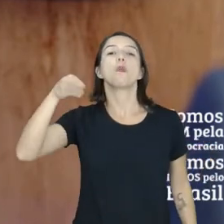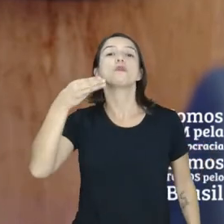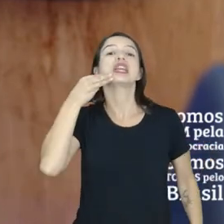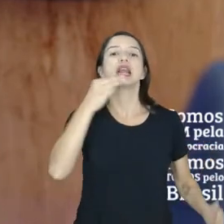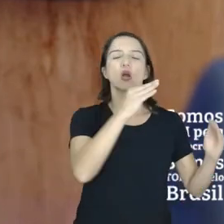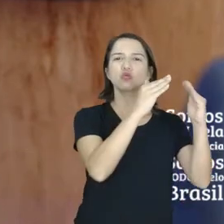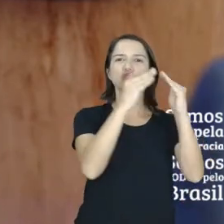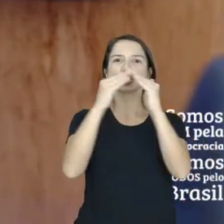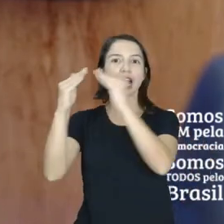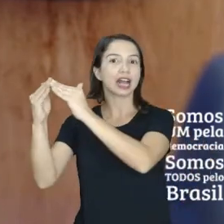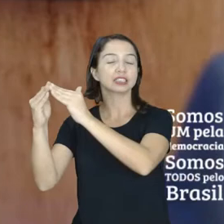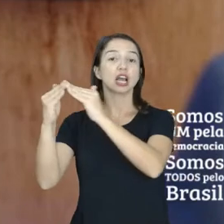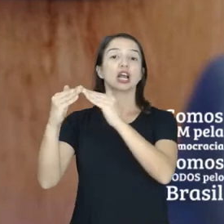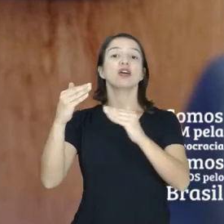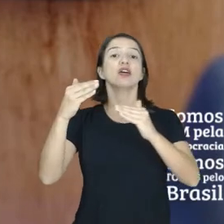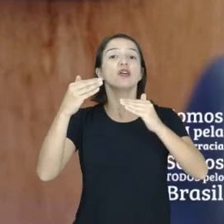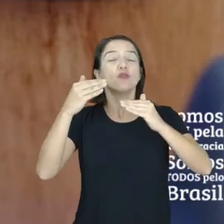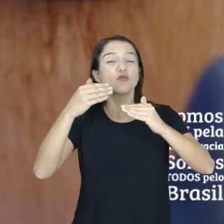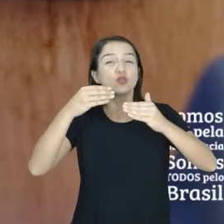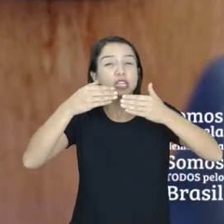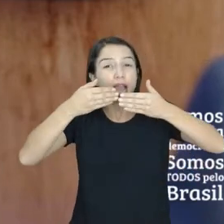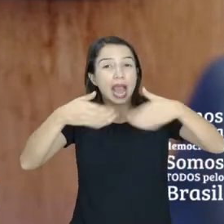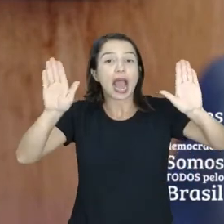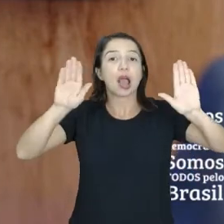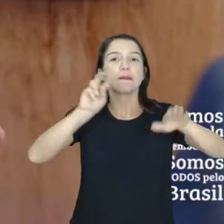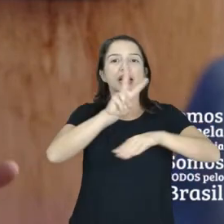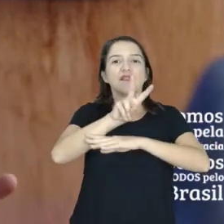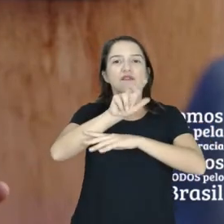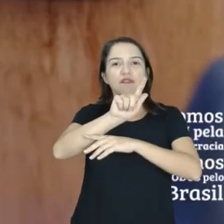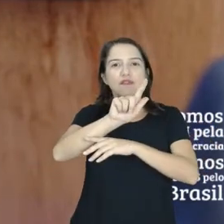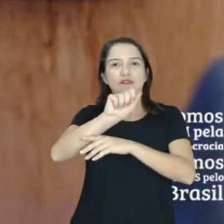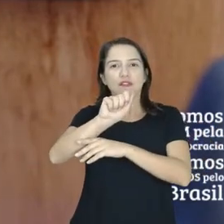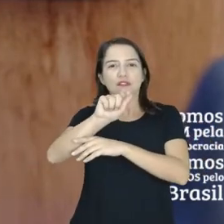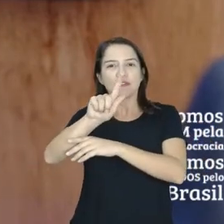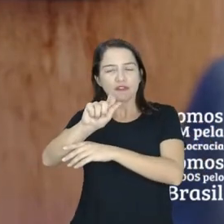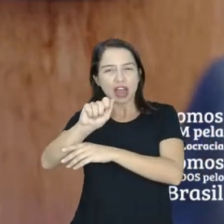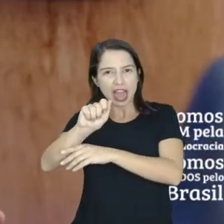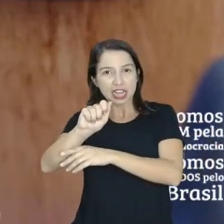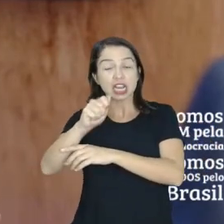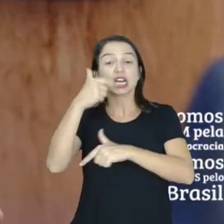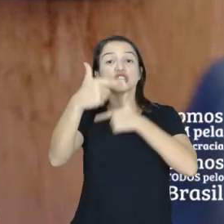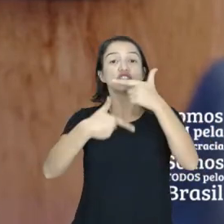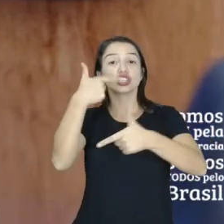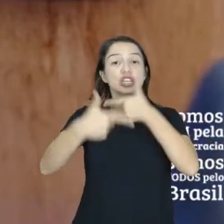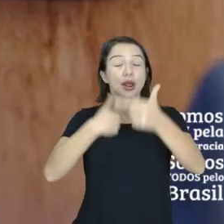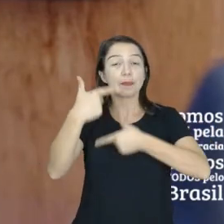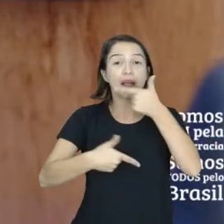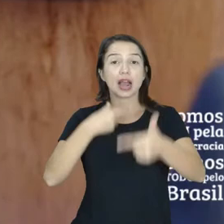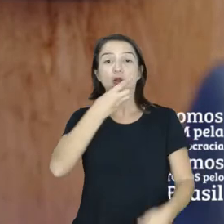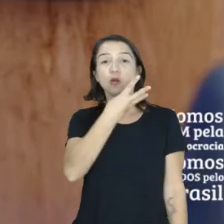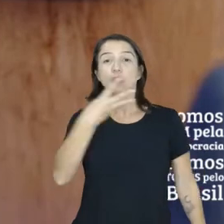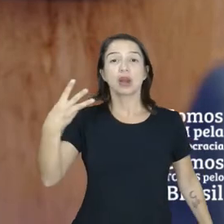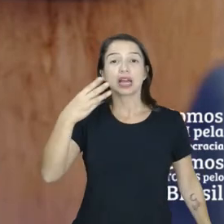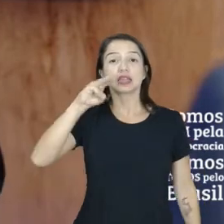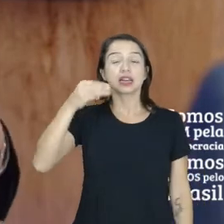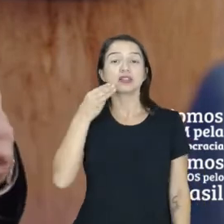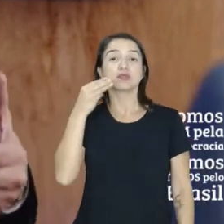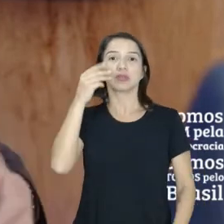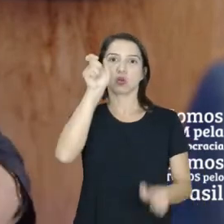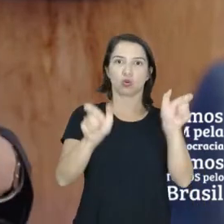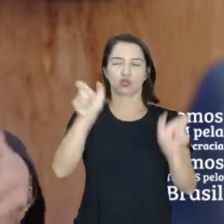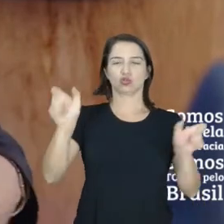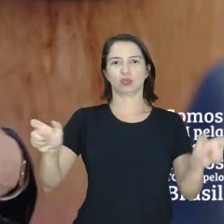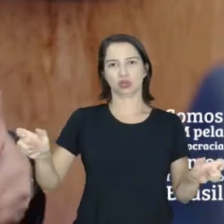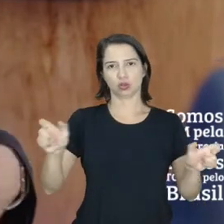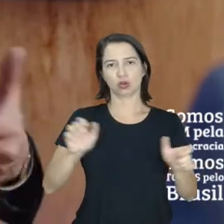pessoas e na cadeia produtiva ainda mais. Depois, é o maior sonho da família, poder ter um teto. E quando você faz